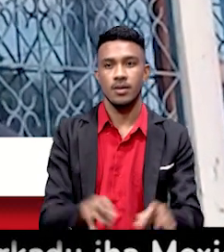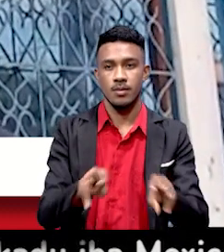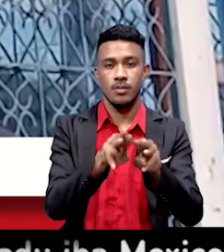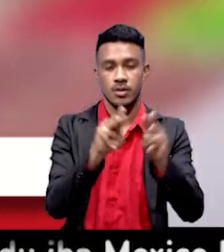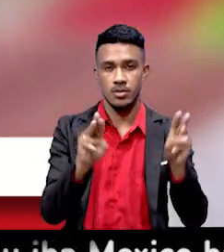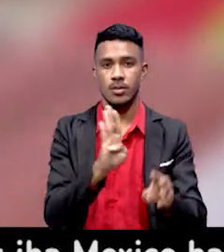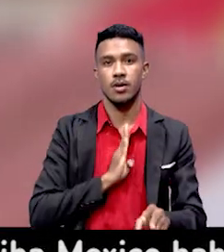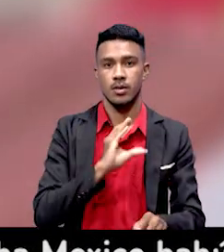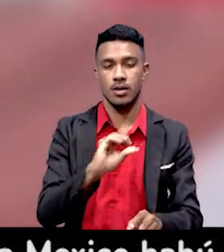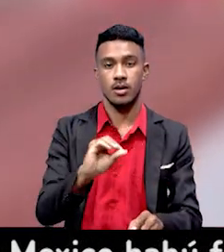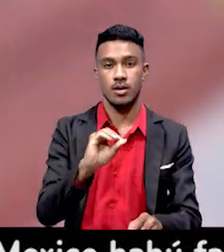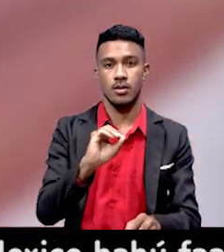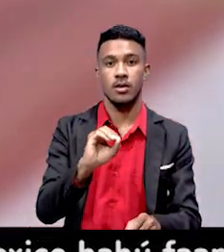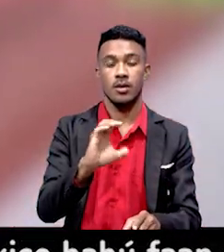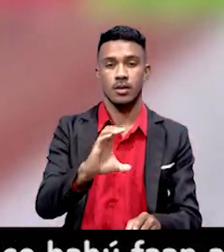aí,